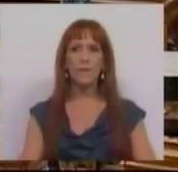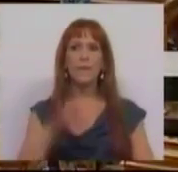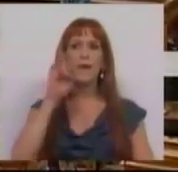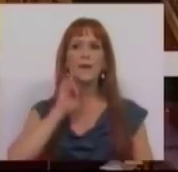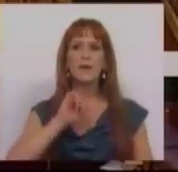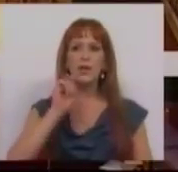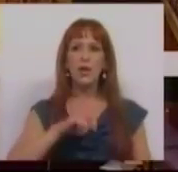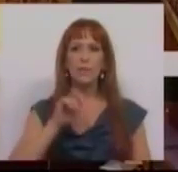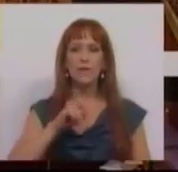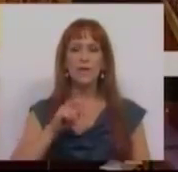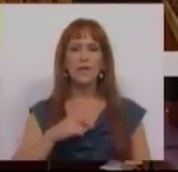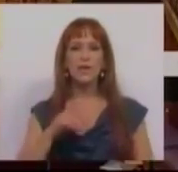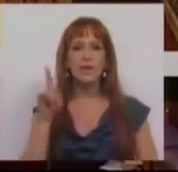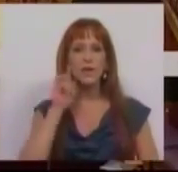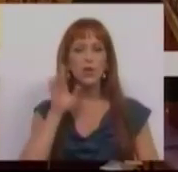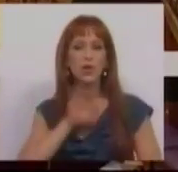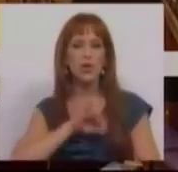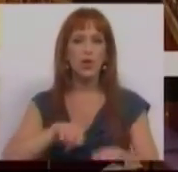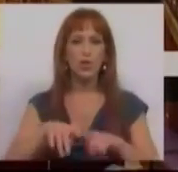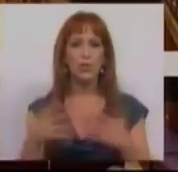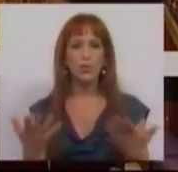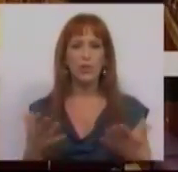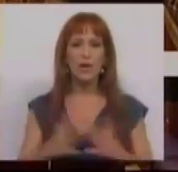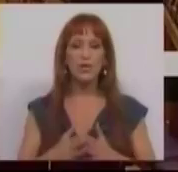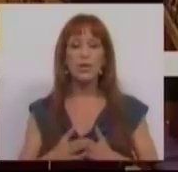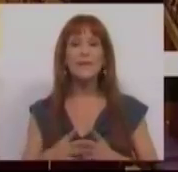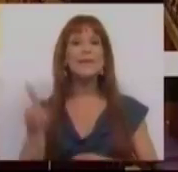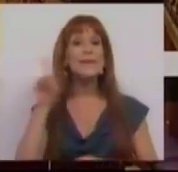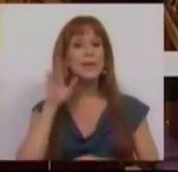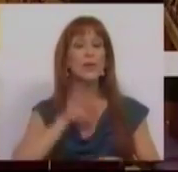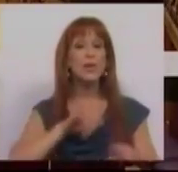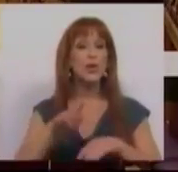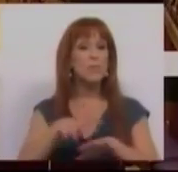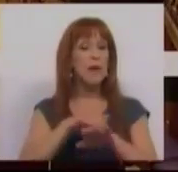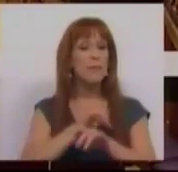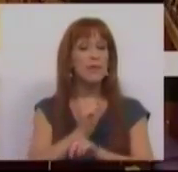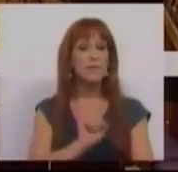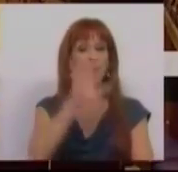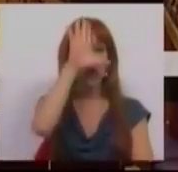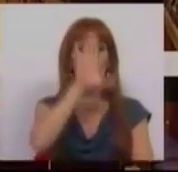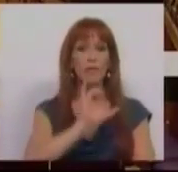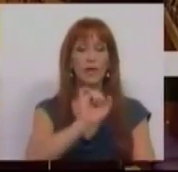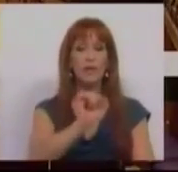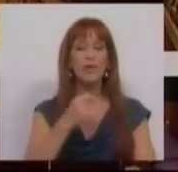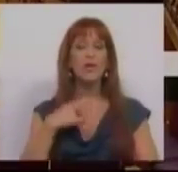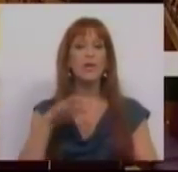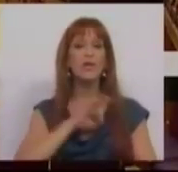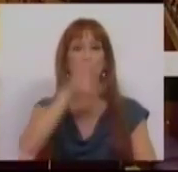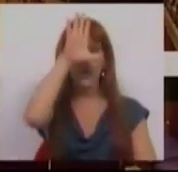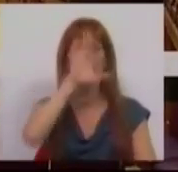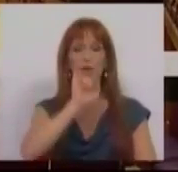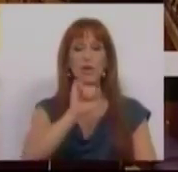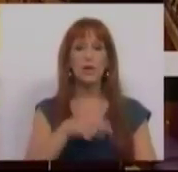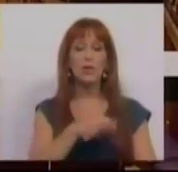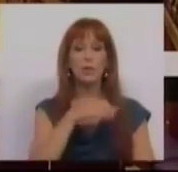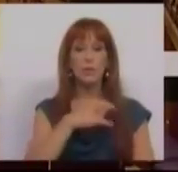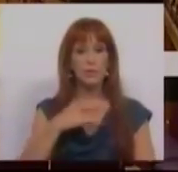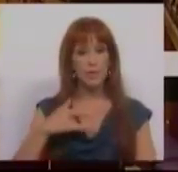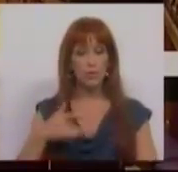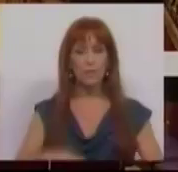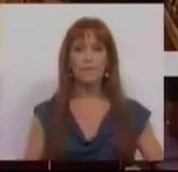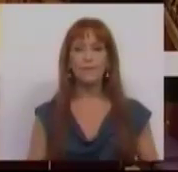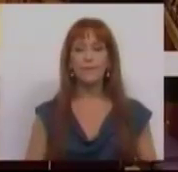Senhora Presidente, senhoras e senhores deputados, senhoras e senhores membros do Governo, Senhor Ministro Paulo